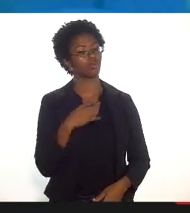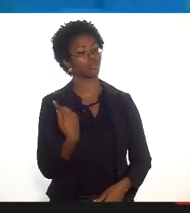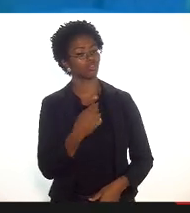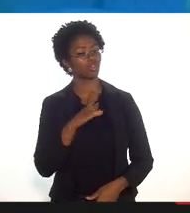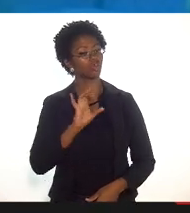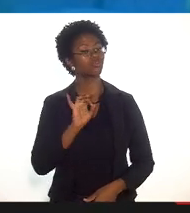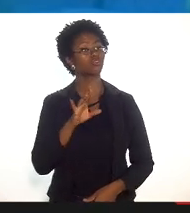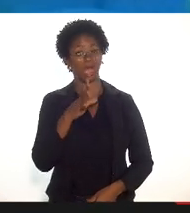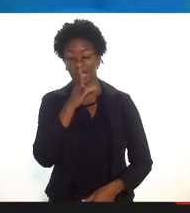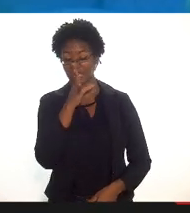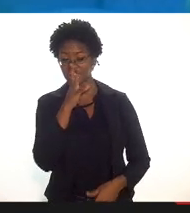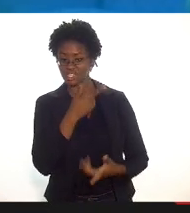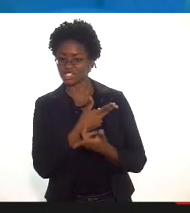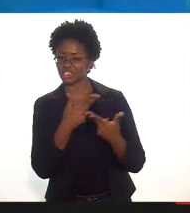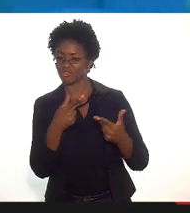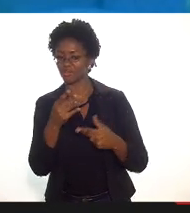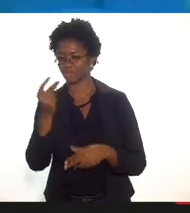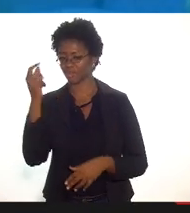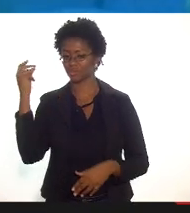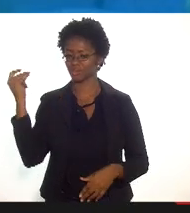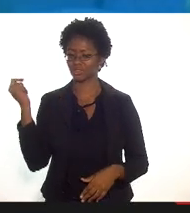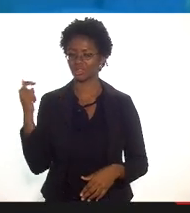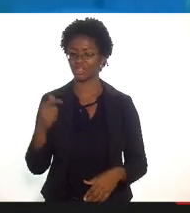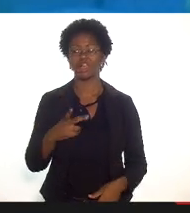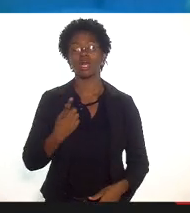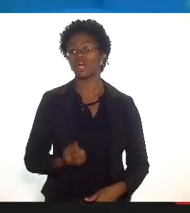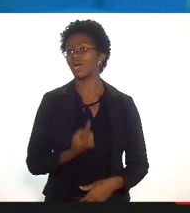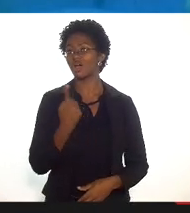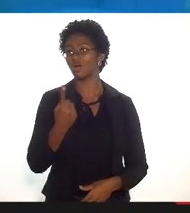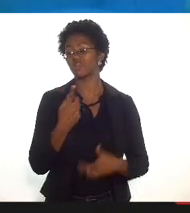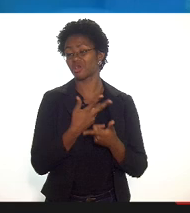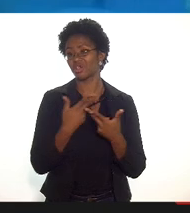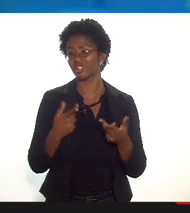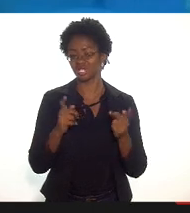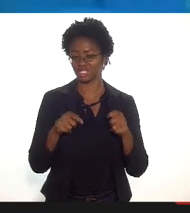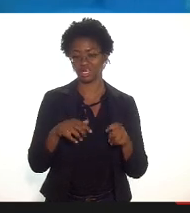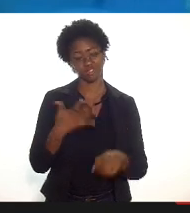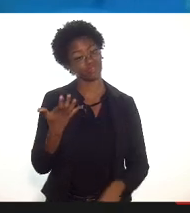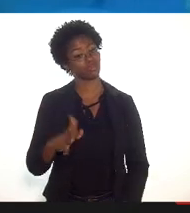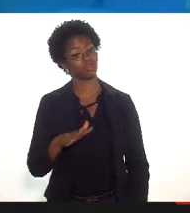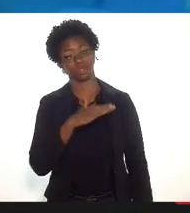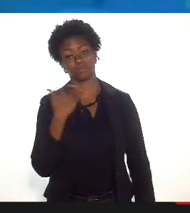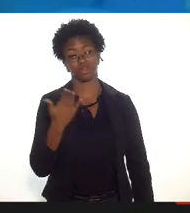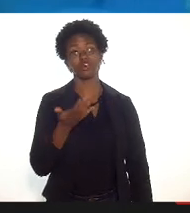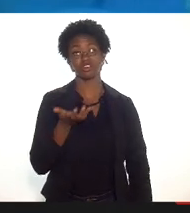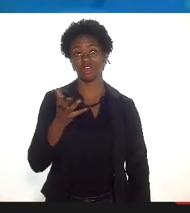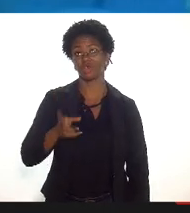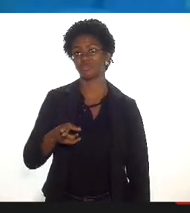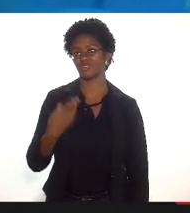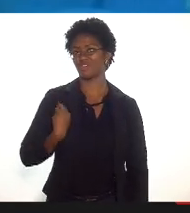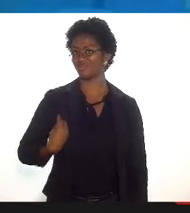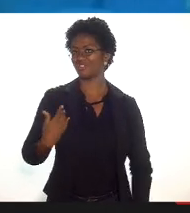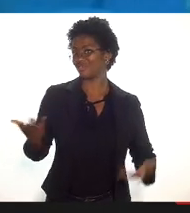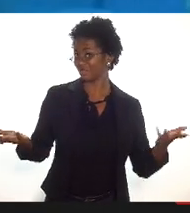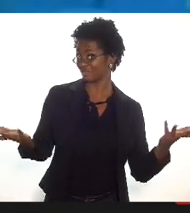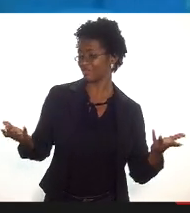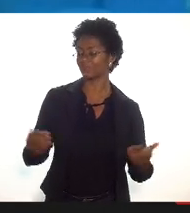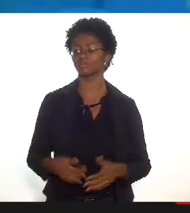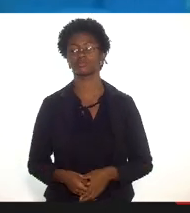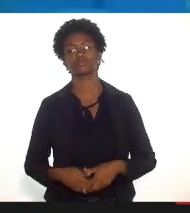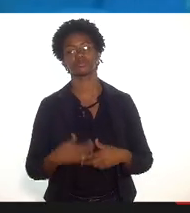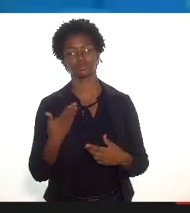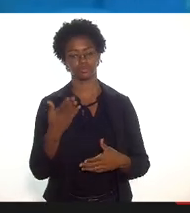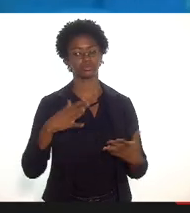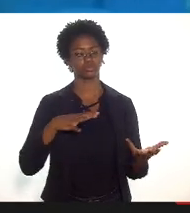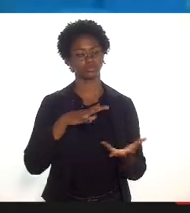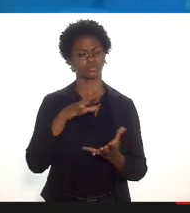as coisas. É a única vantagem da gente ficar vivo. Ou seja, a gente não quer morrer, a gente quer ficar vivo. Essa briga, eu estou